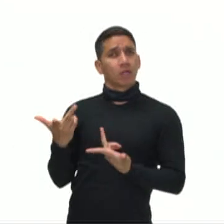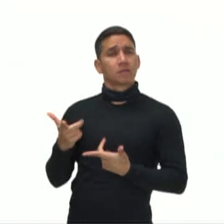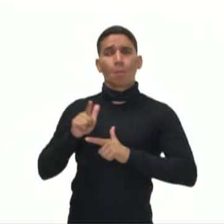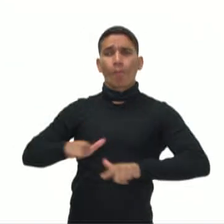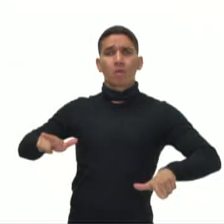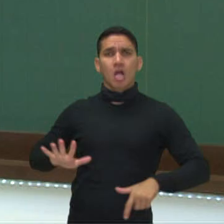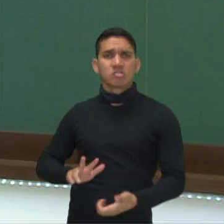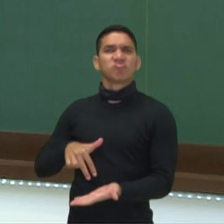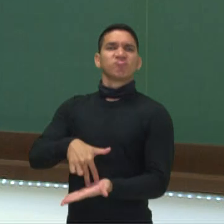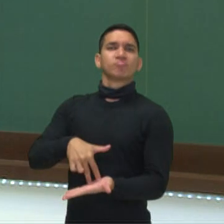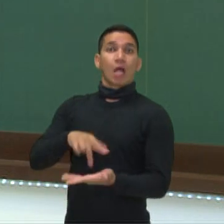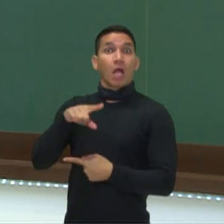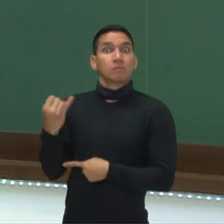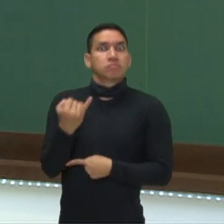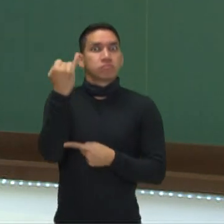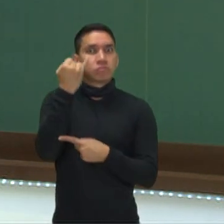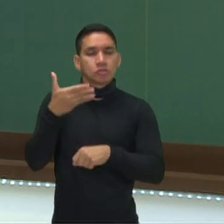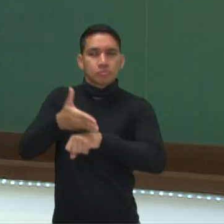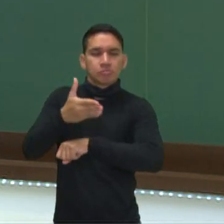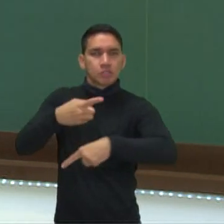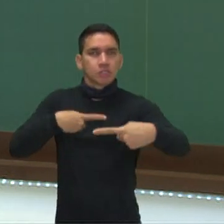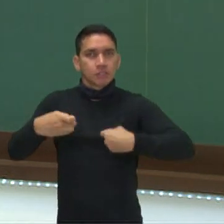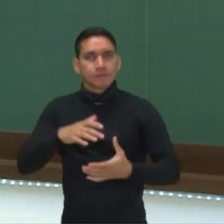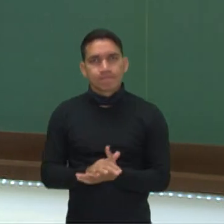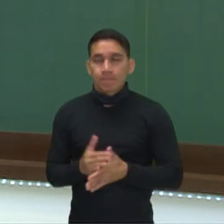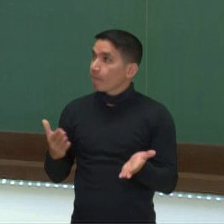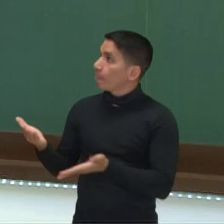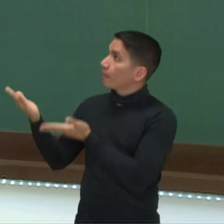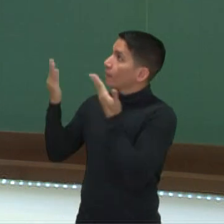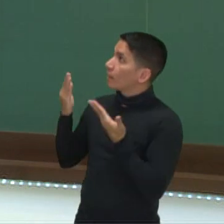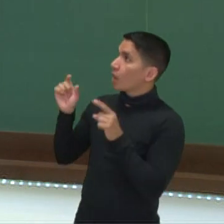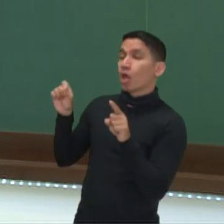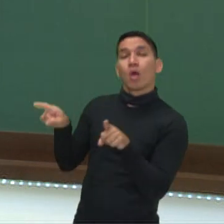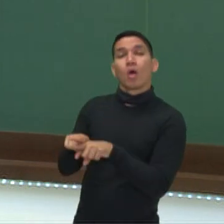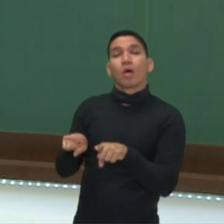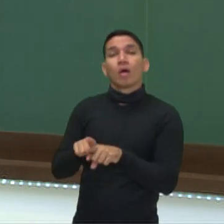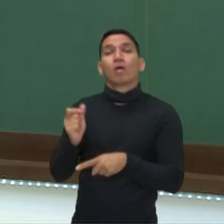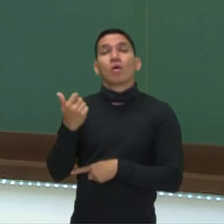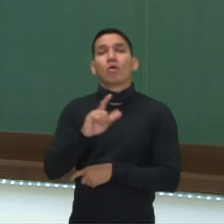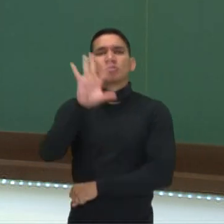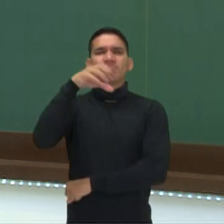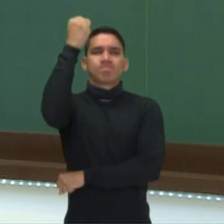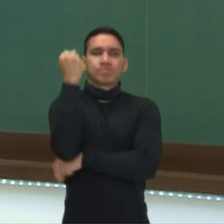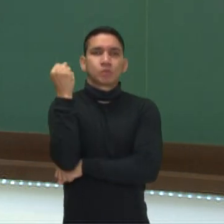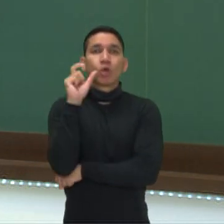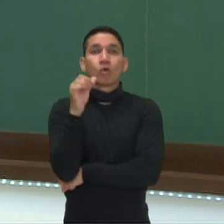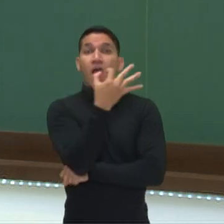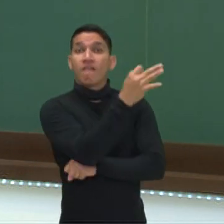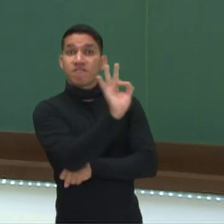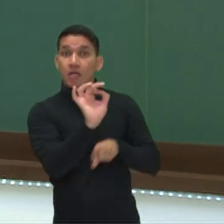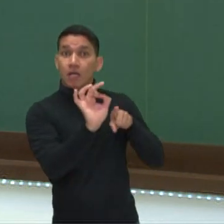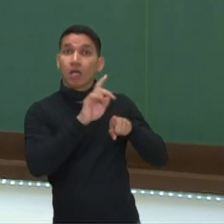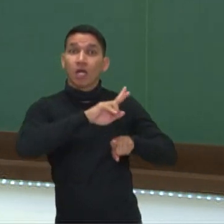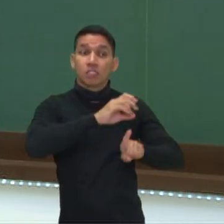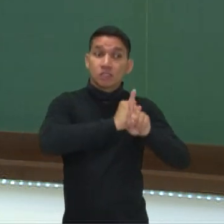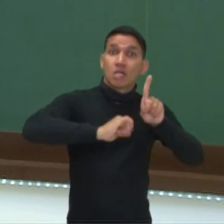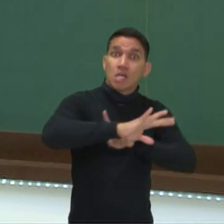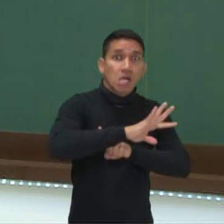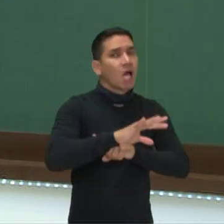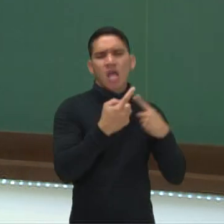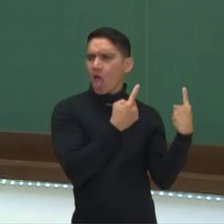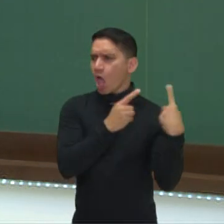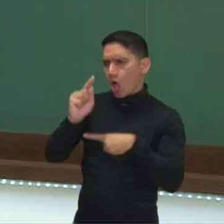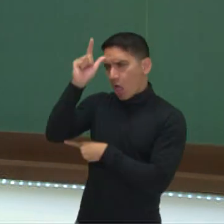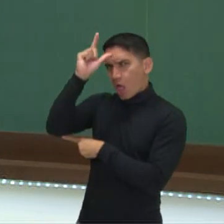importância da participação delas na guerra. Ainda uma imagem do lado esquerdo da resistência francesa, civis que resistiram